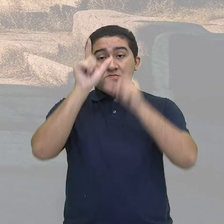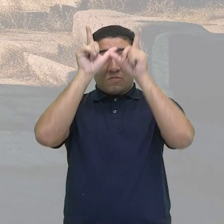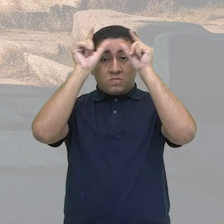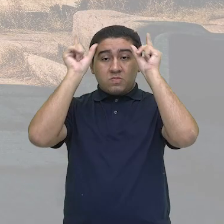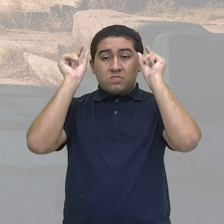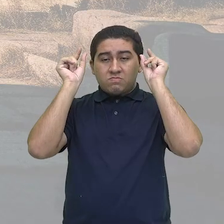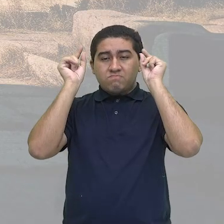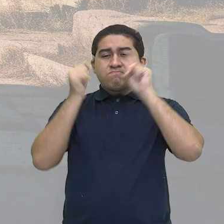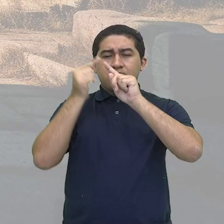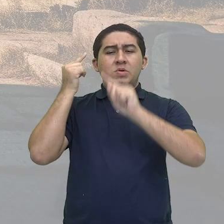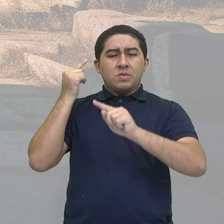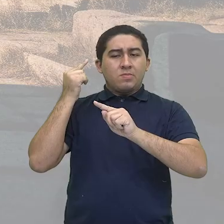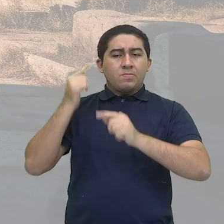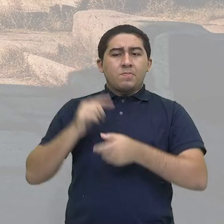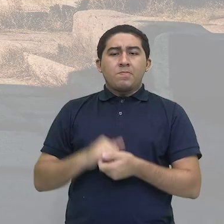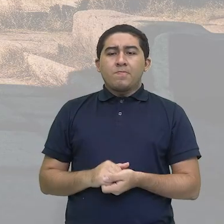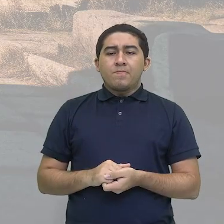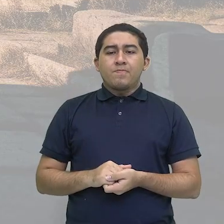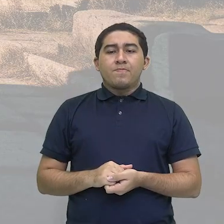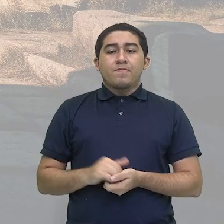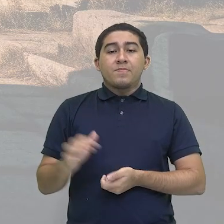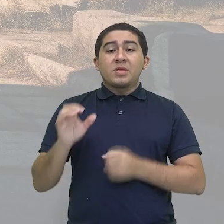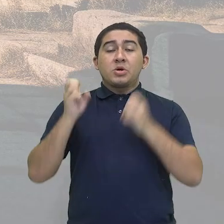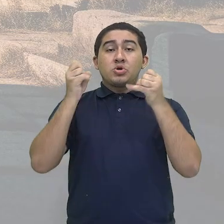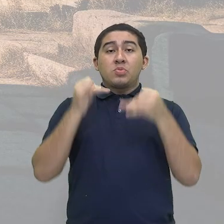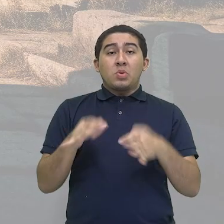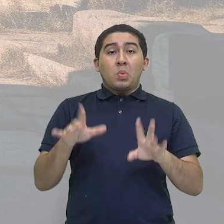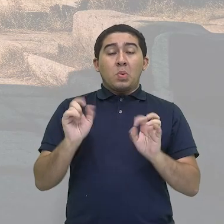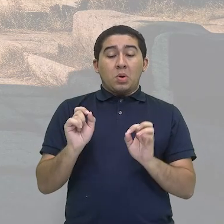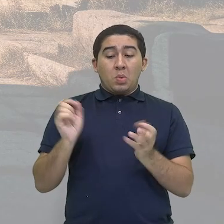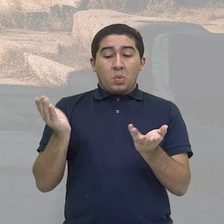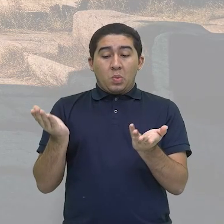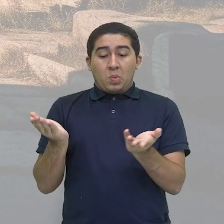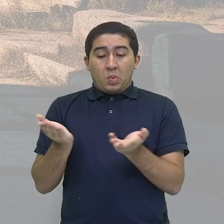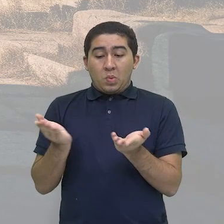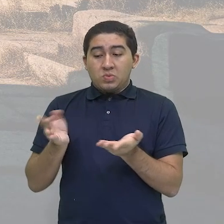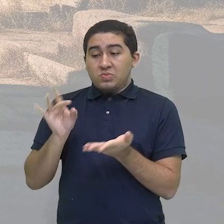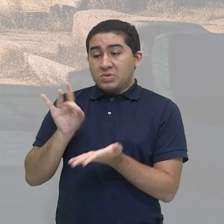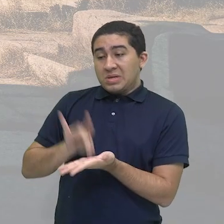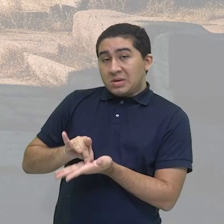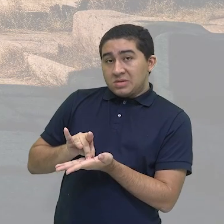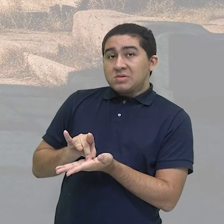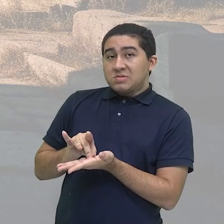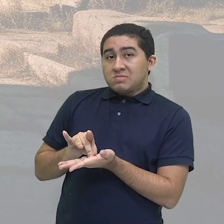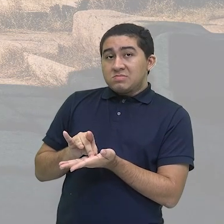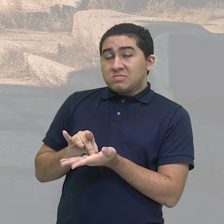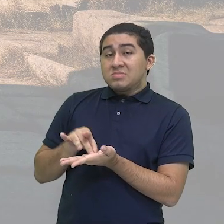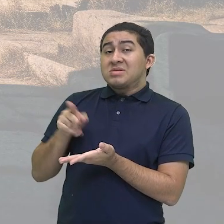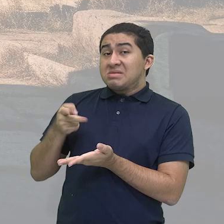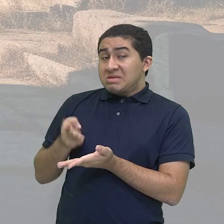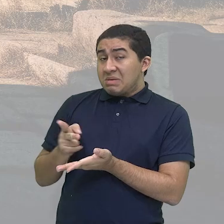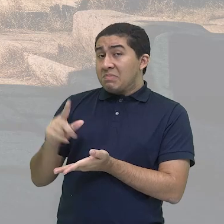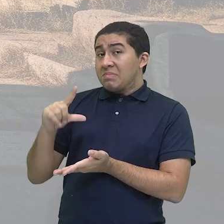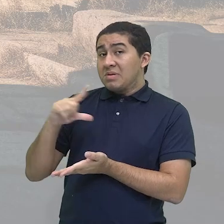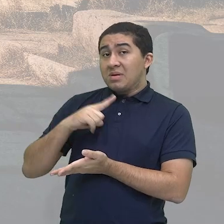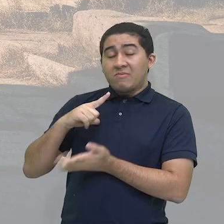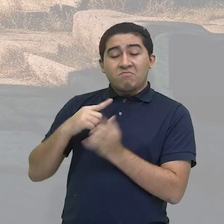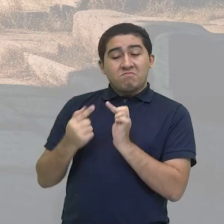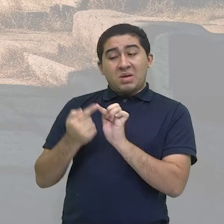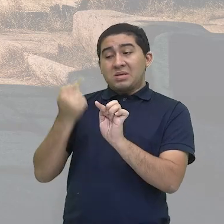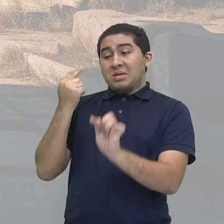tá? Que argumenta que o que existe agora sempre existiu, já que